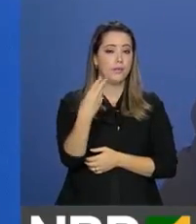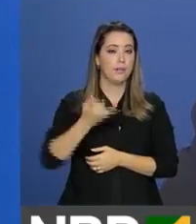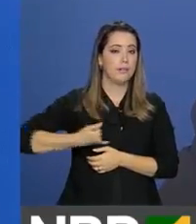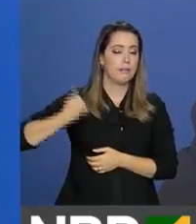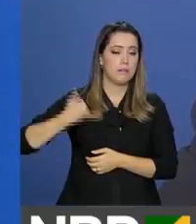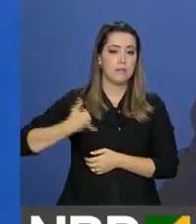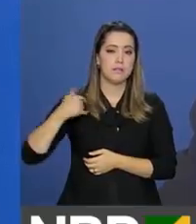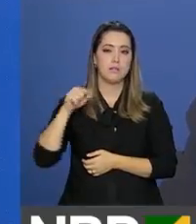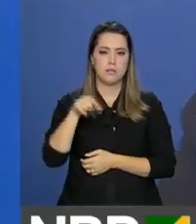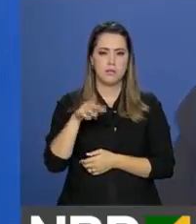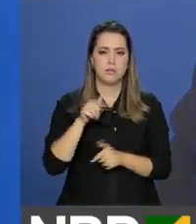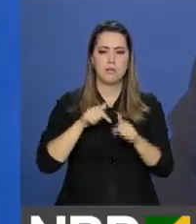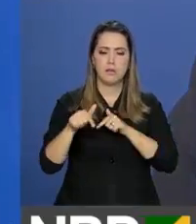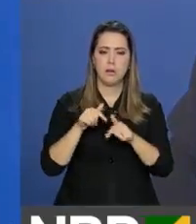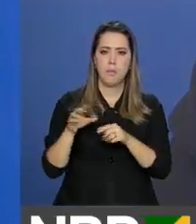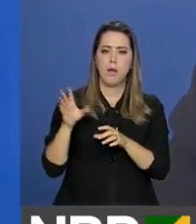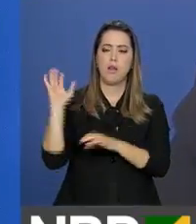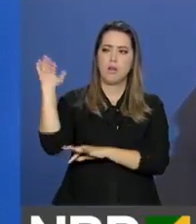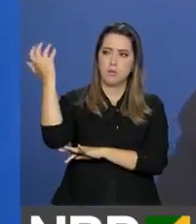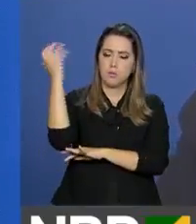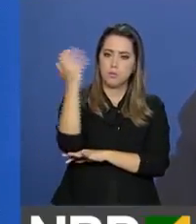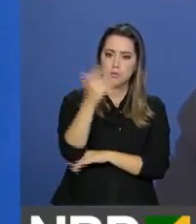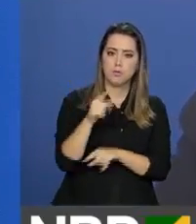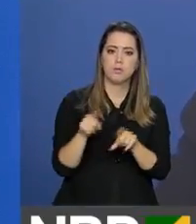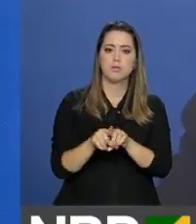e ela é ambientalista e